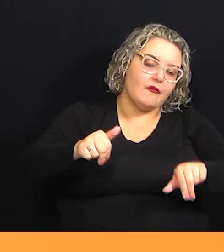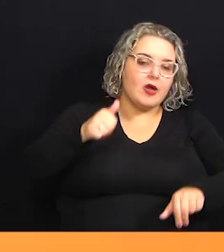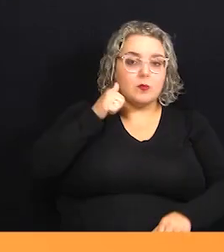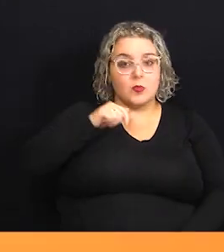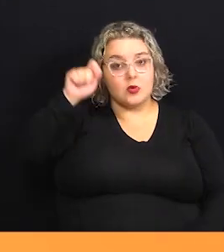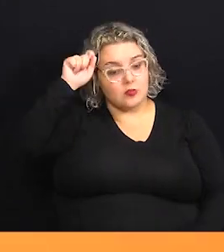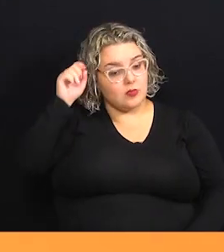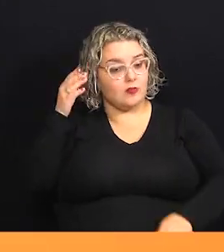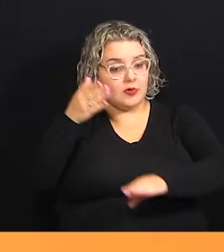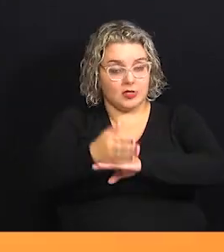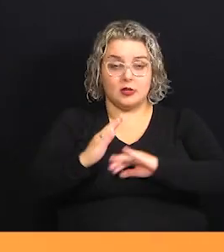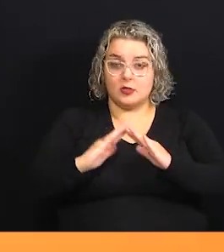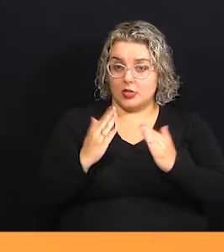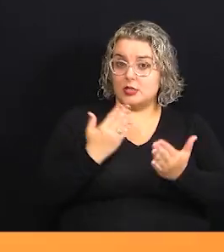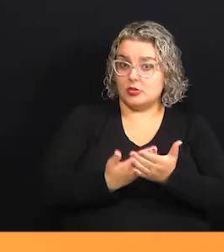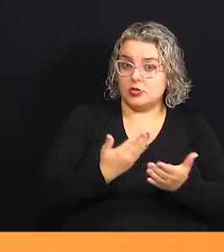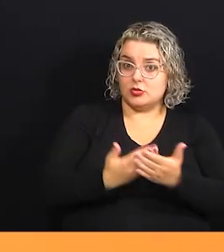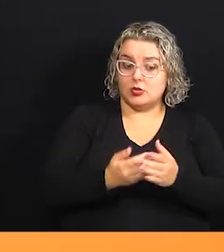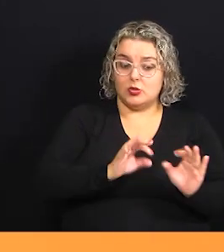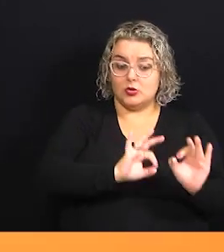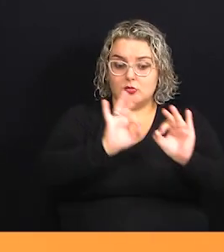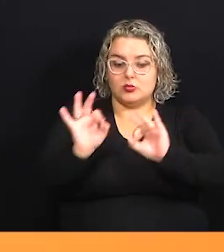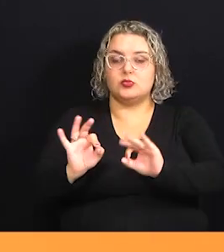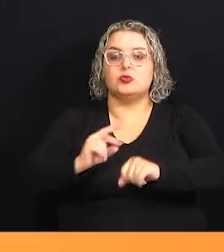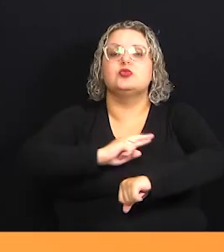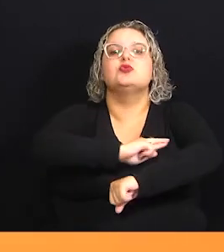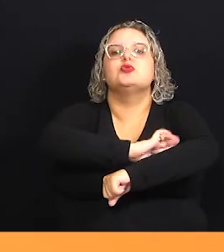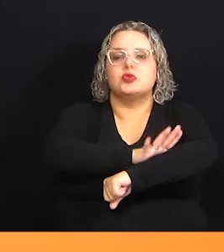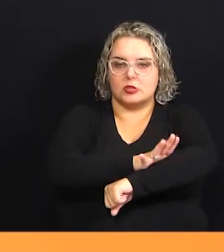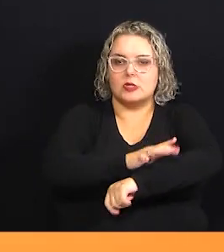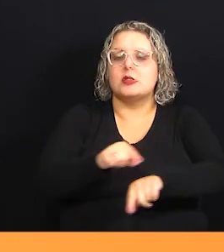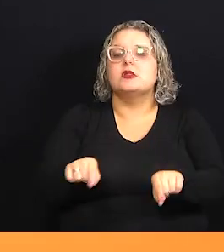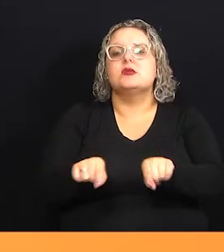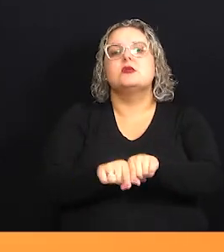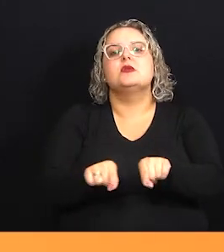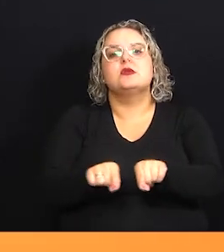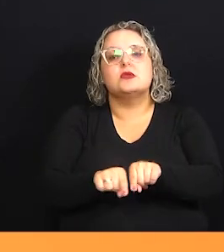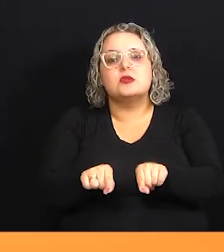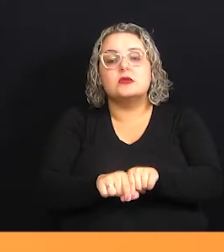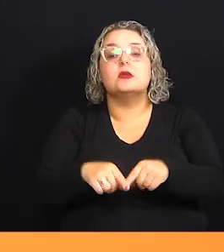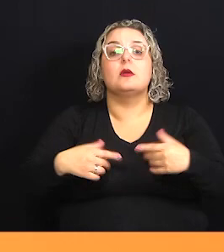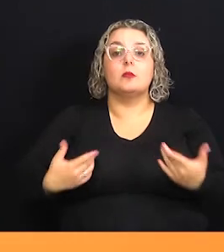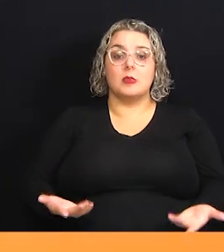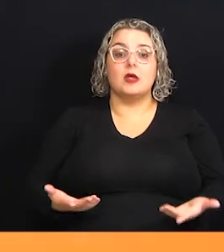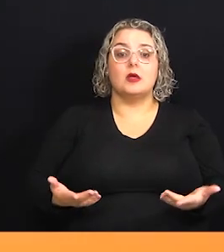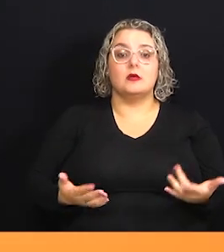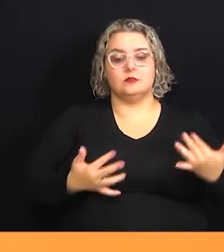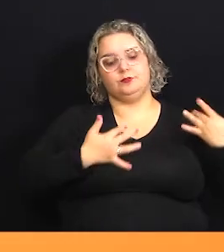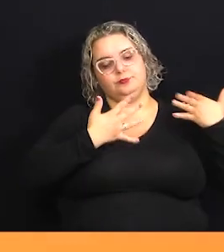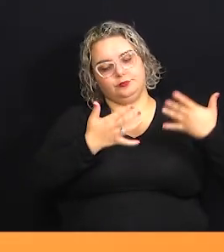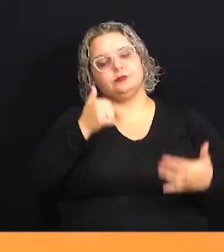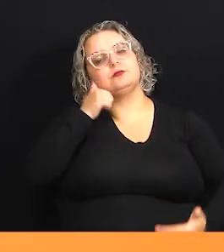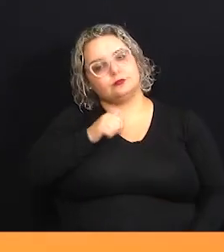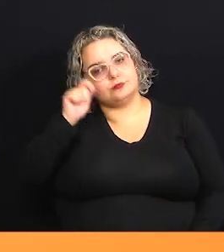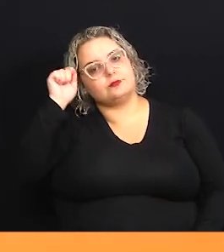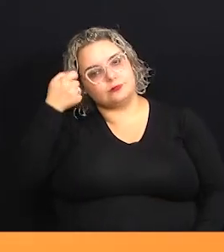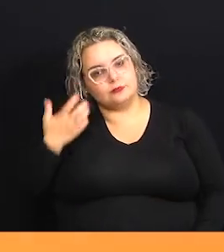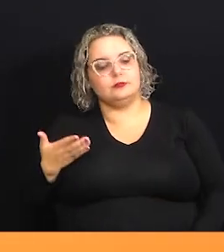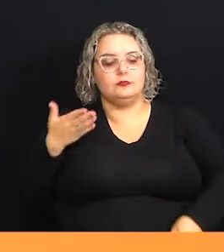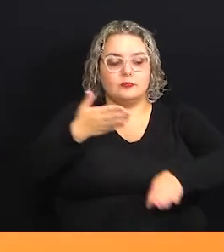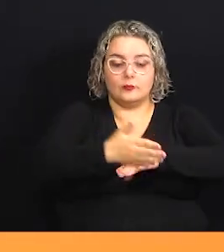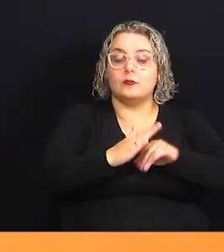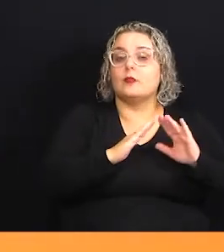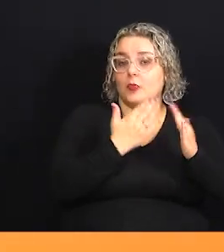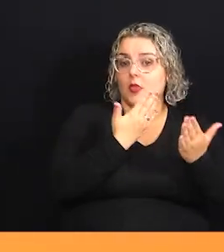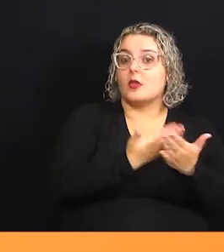frequentarem a escola, se deparam com episódios de racismo e também, no caso do enredo da Preta, ao frequentar a